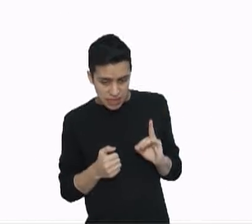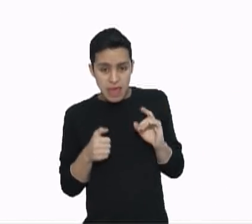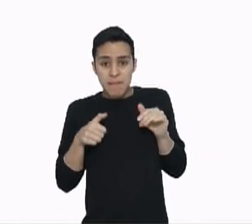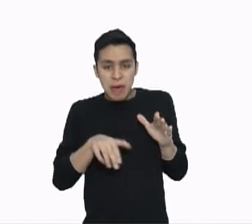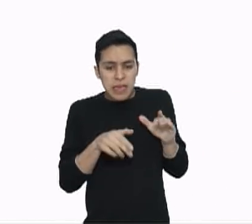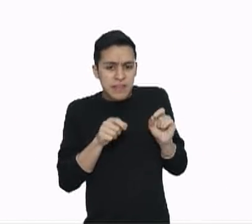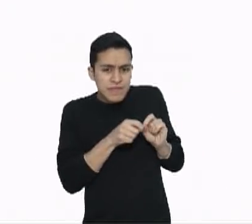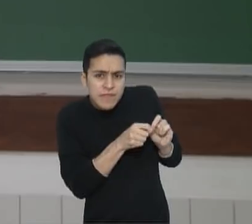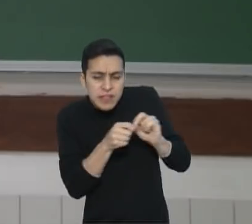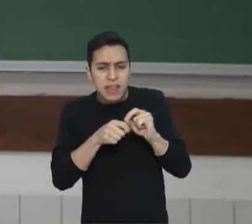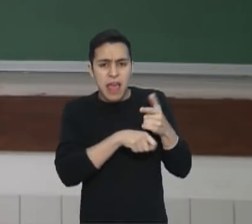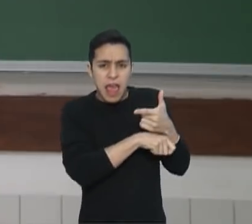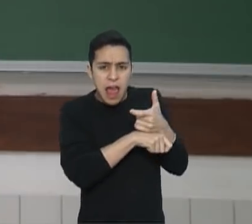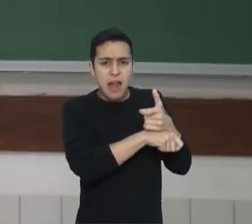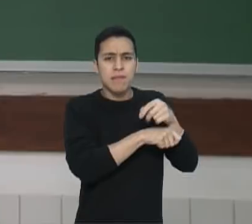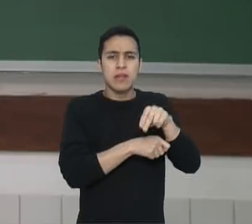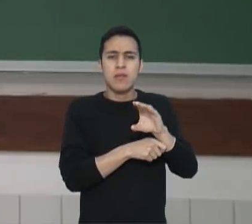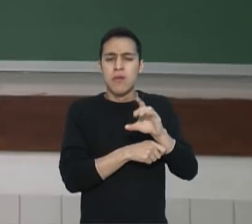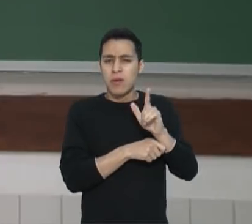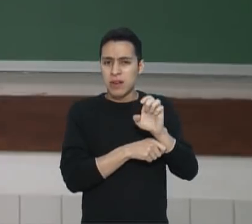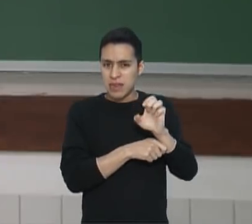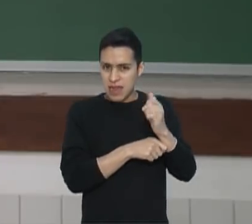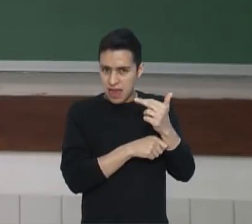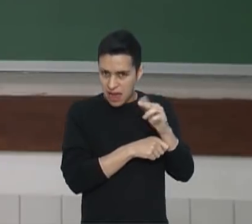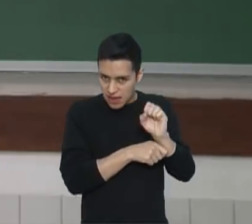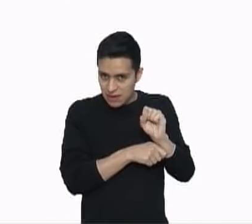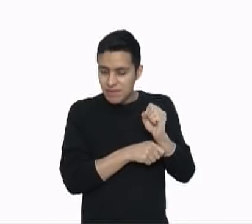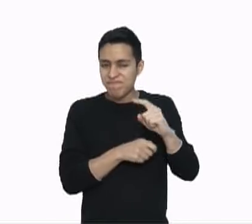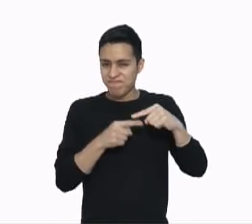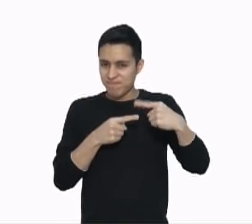armas nucleares. Voltamos logo com a correção.